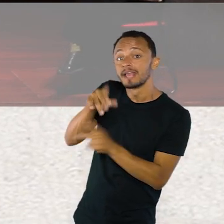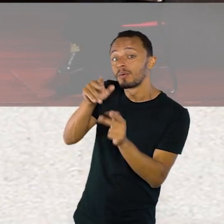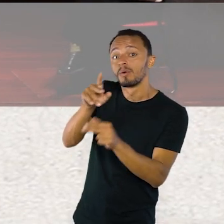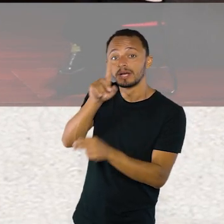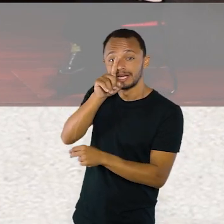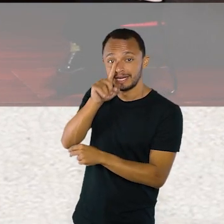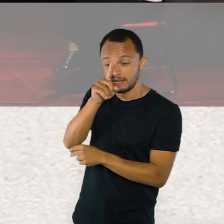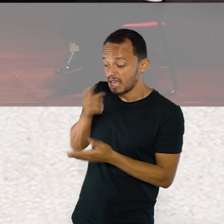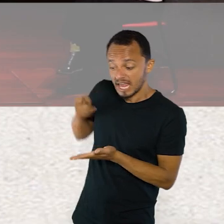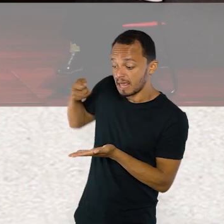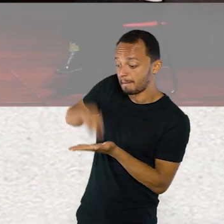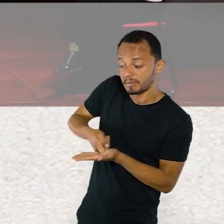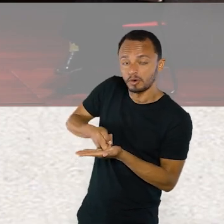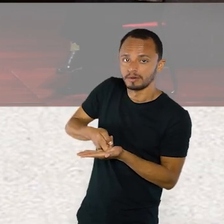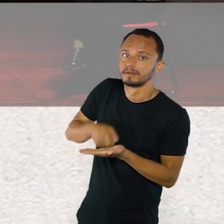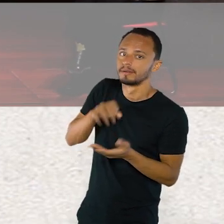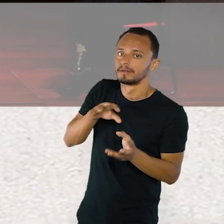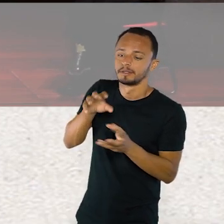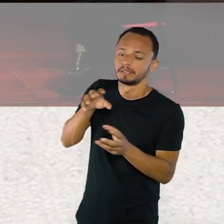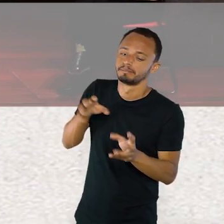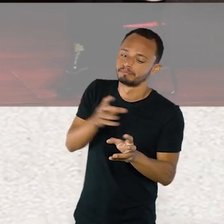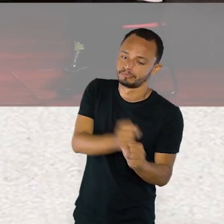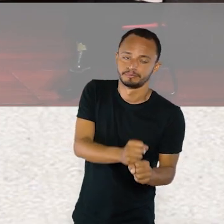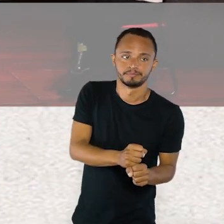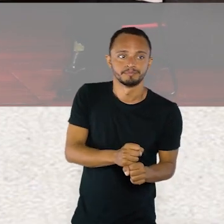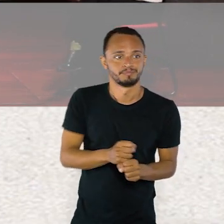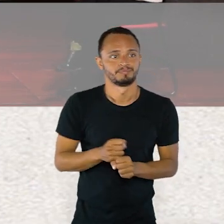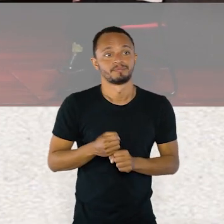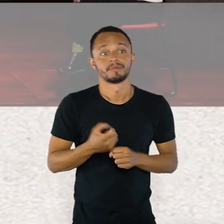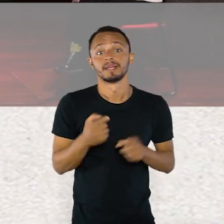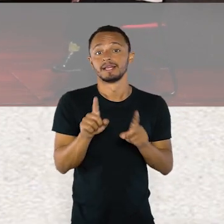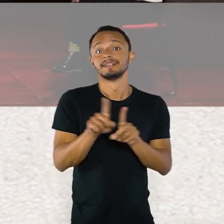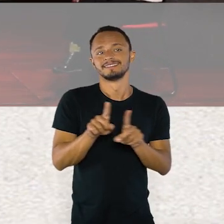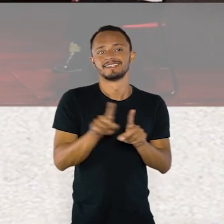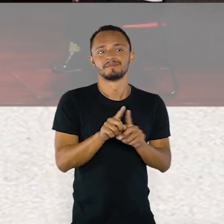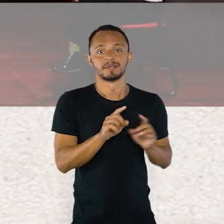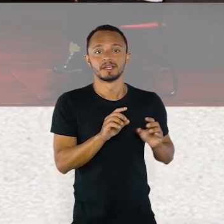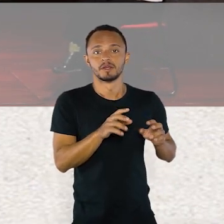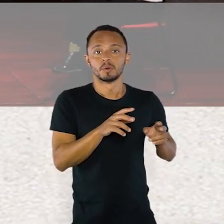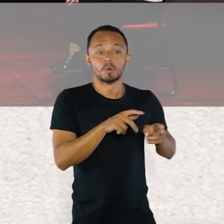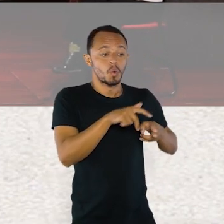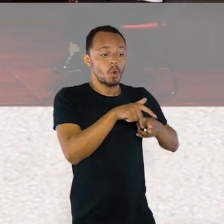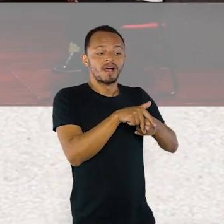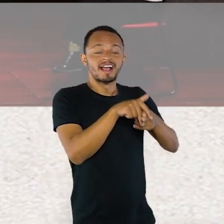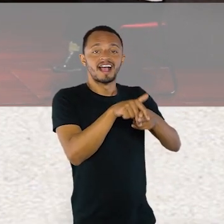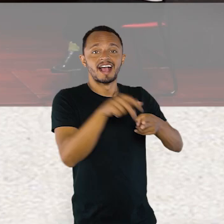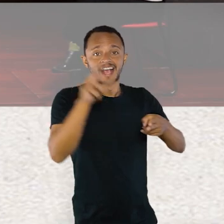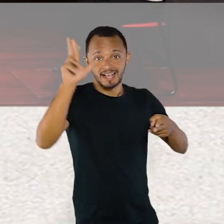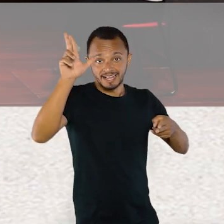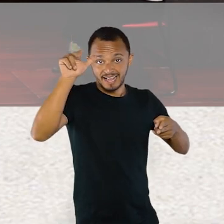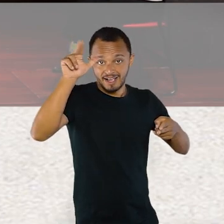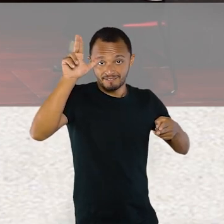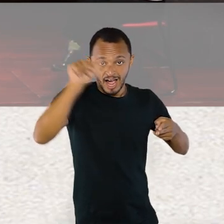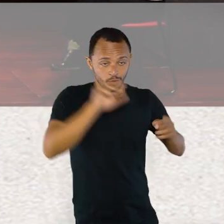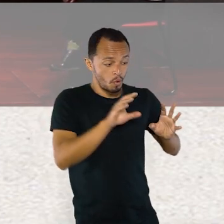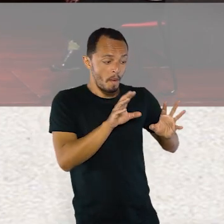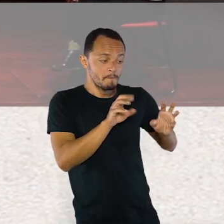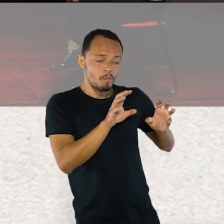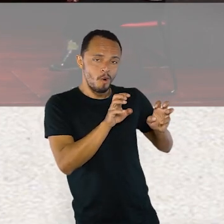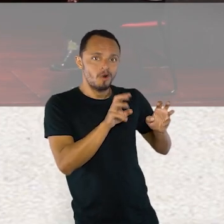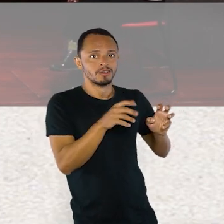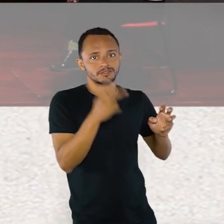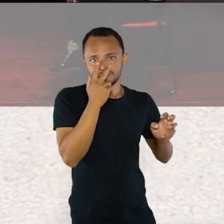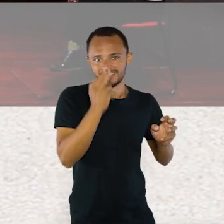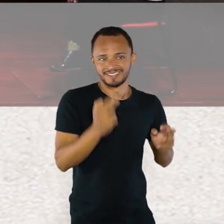bem mal-humorado, né? Num cavalo pomposo. Pode virar. E a ditadura militar, o que fez? Pode virar mais